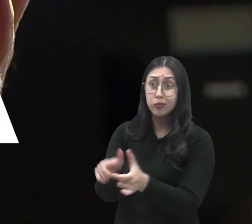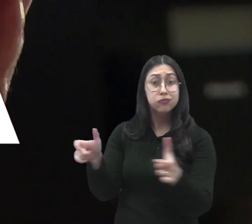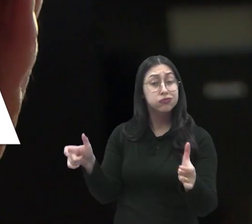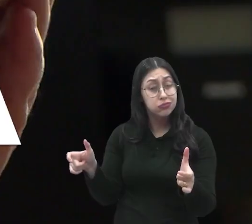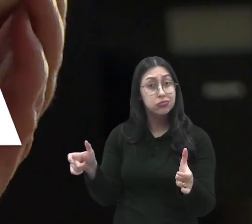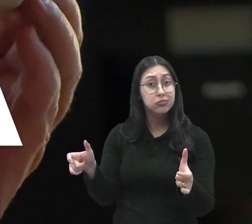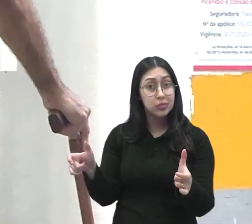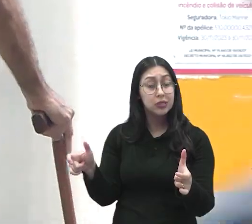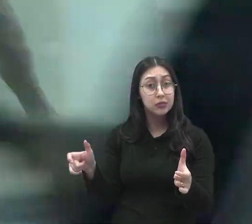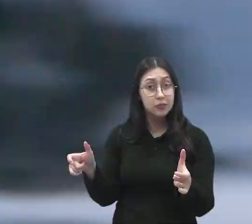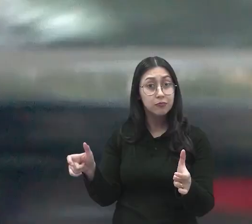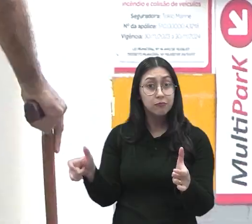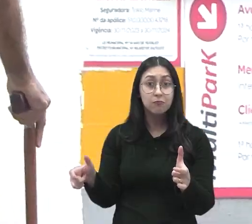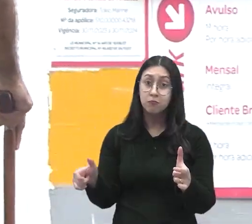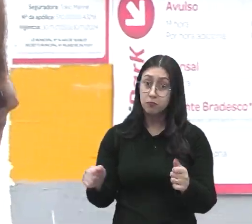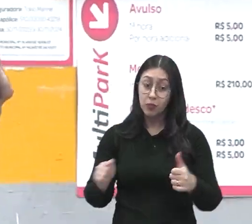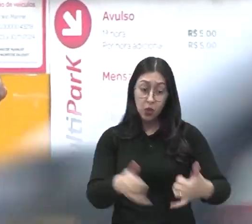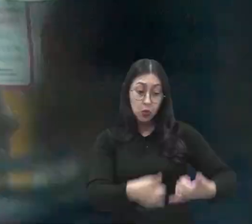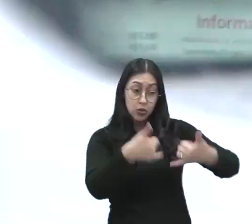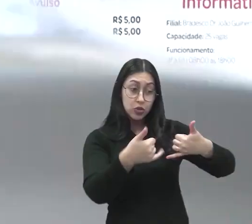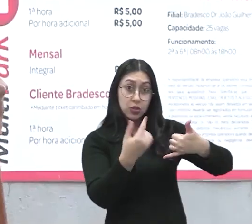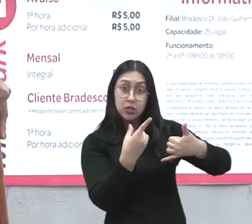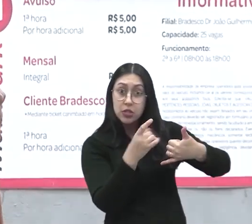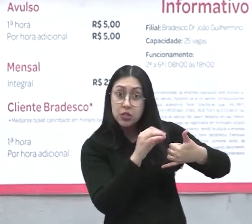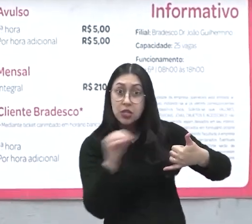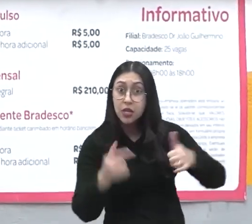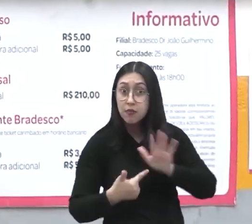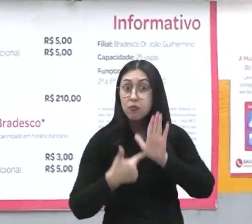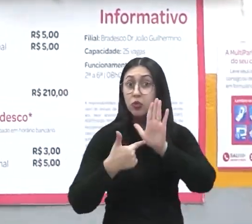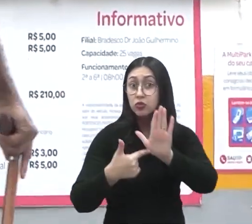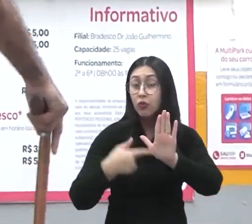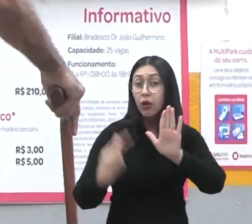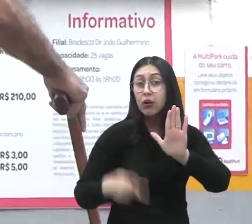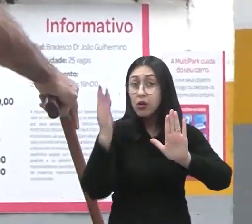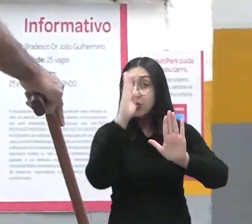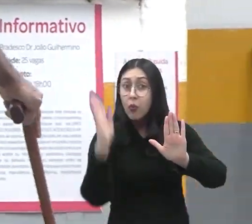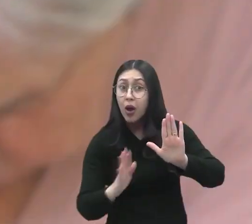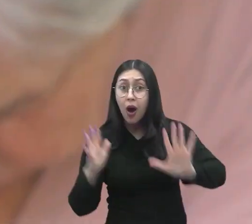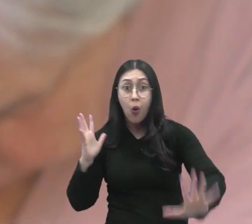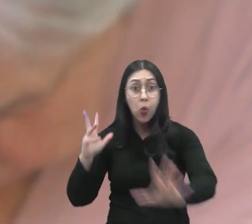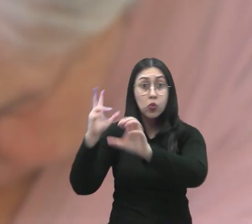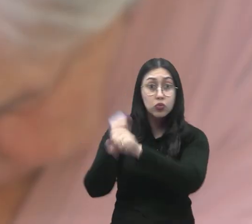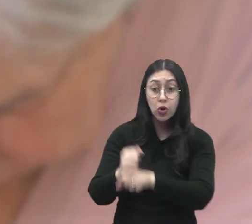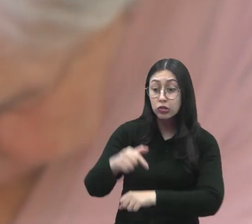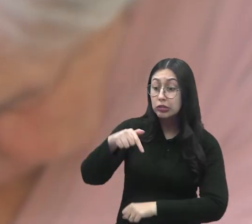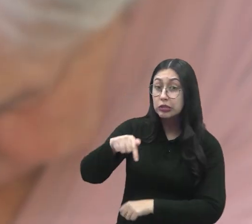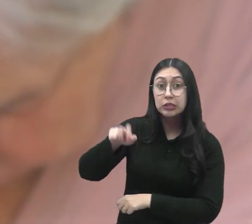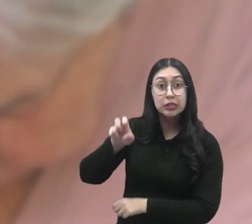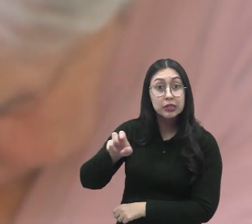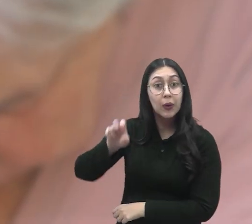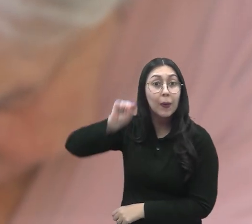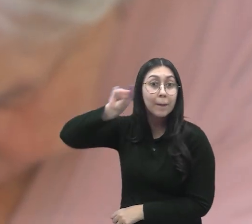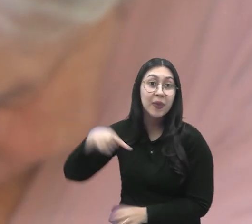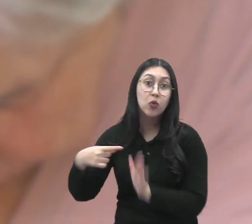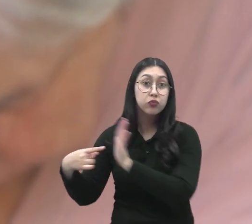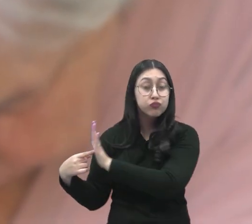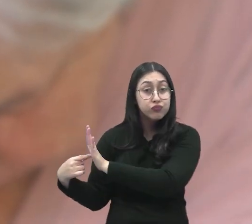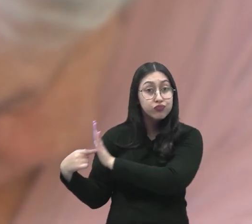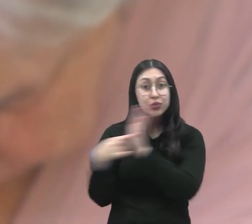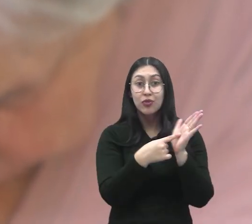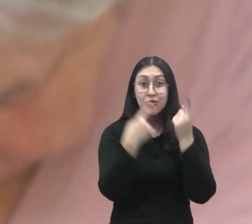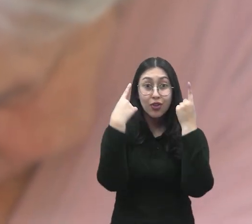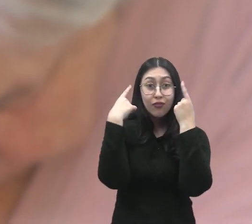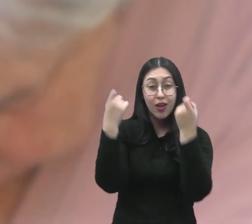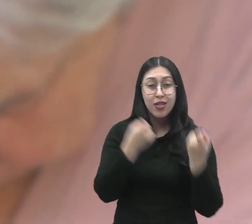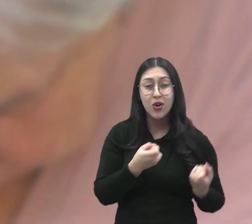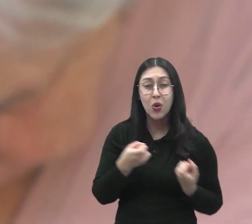terceira idade. Segundo o Disque 100, o Brasil registrou mais de 75 mil denúncias